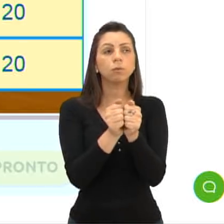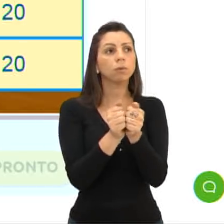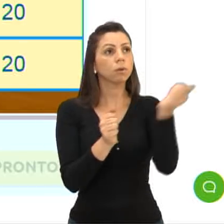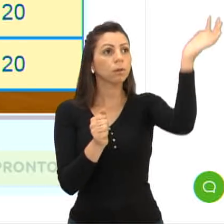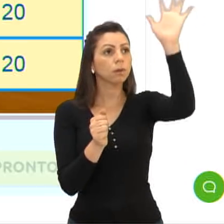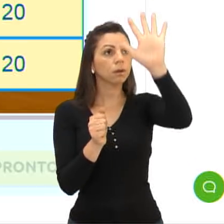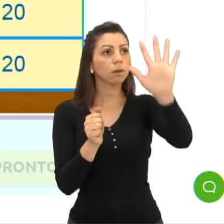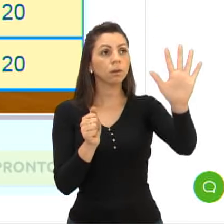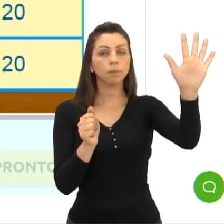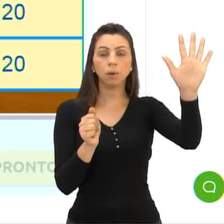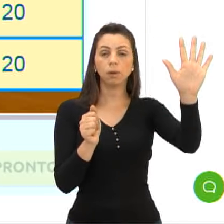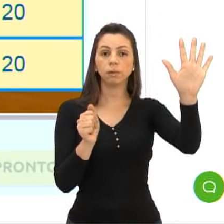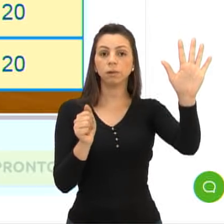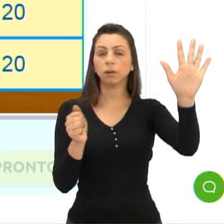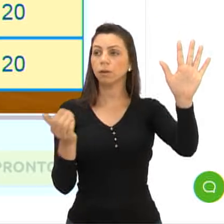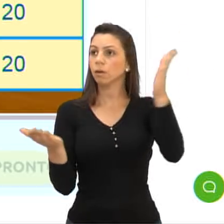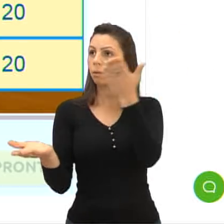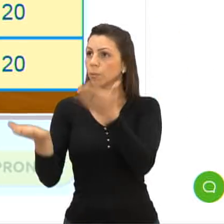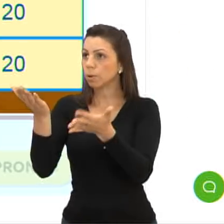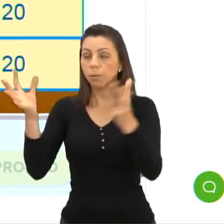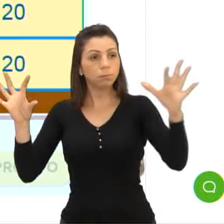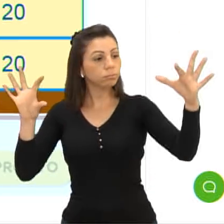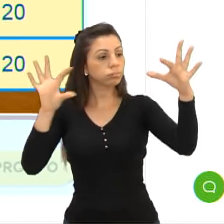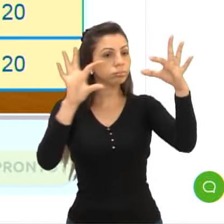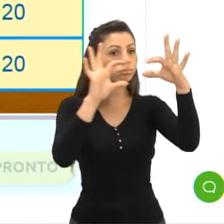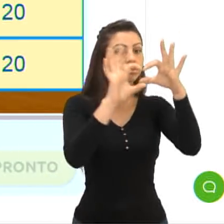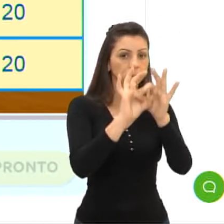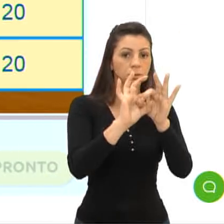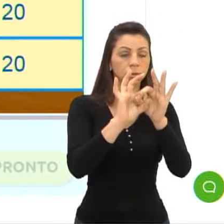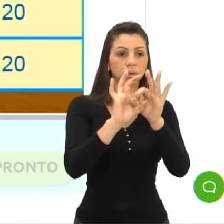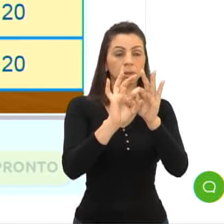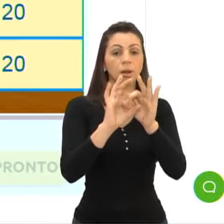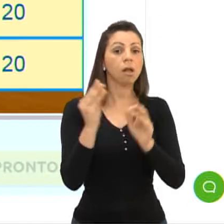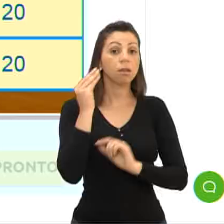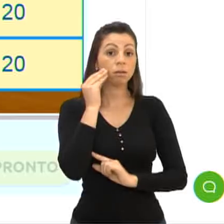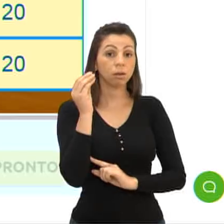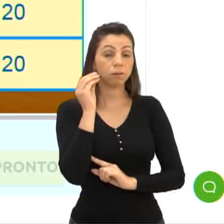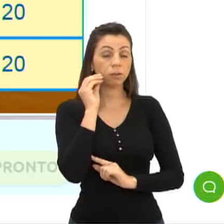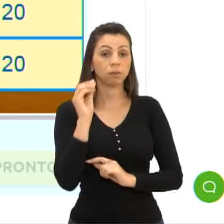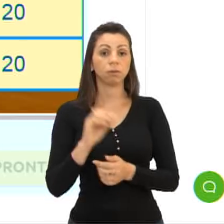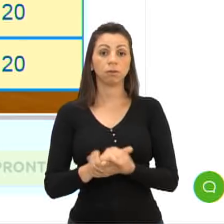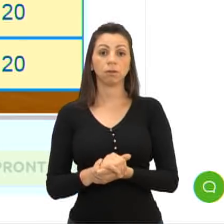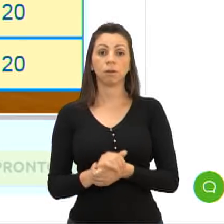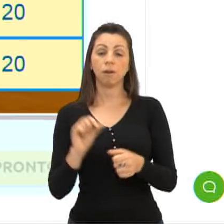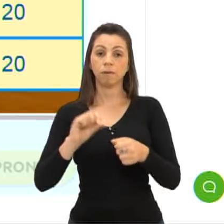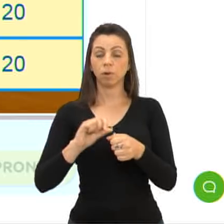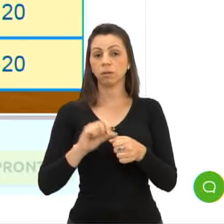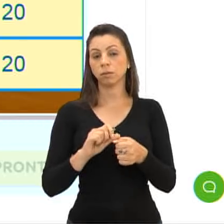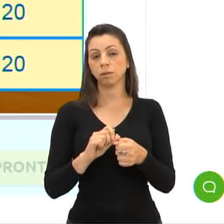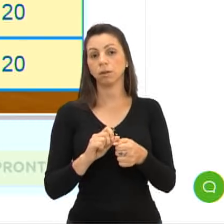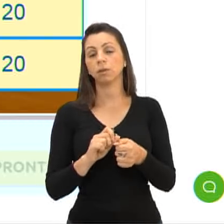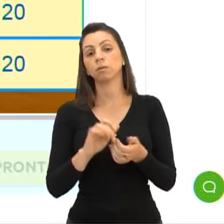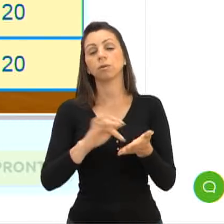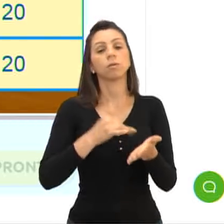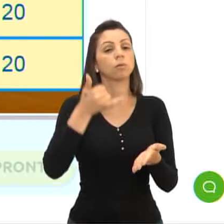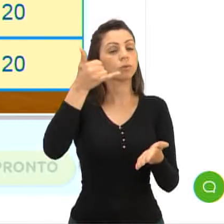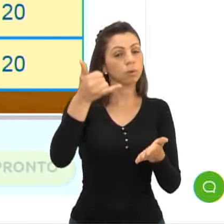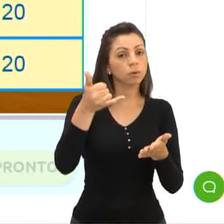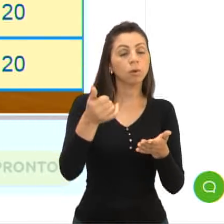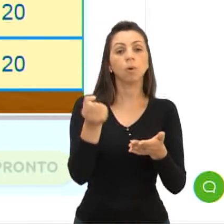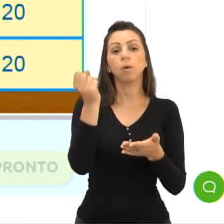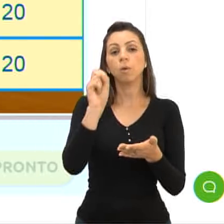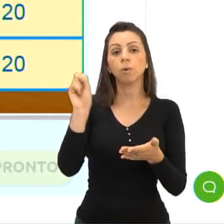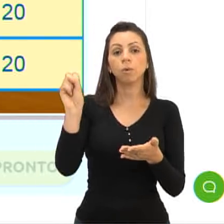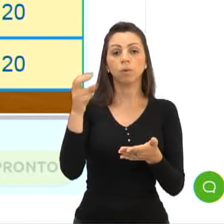vai ilustrando para vocês. Tente fazer esses exemplos, esses jogos no seu celular, no seu